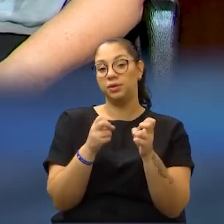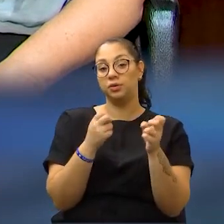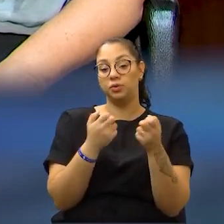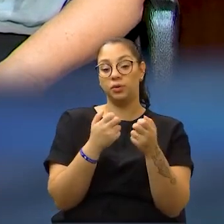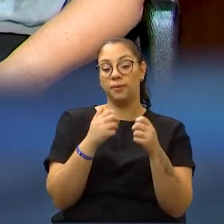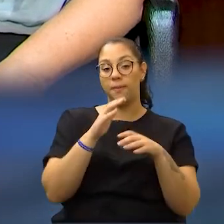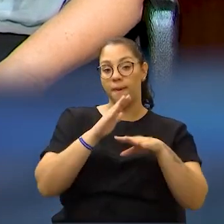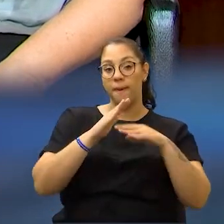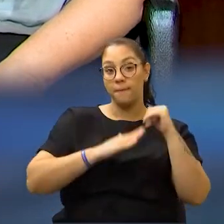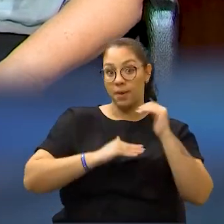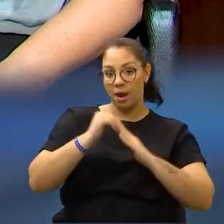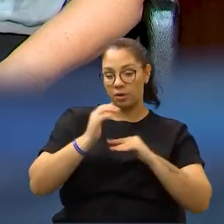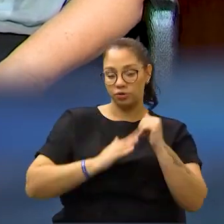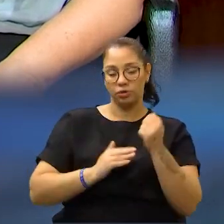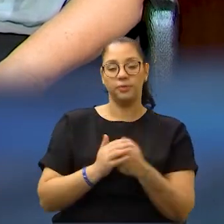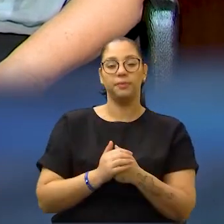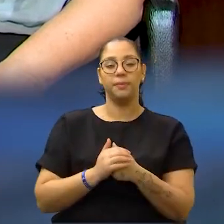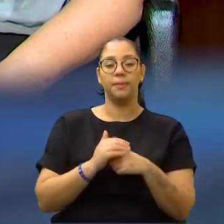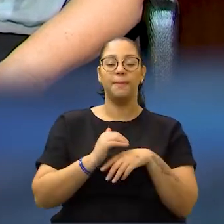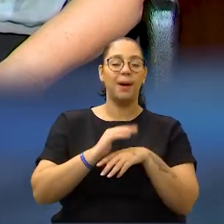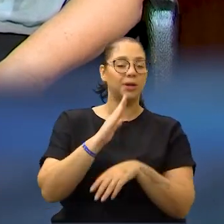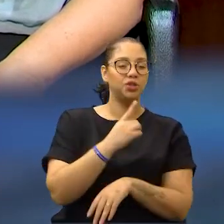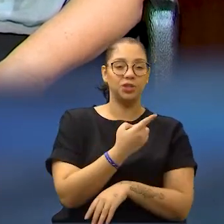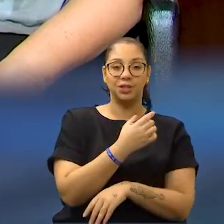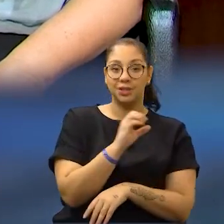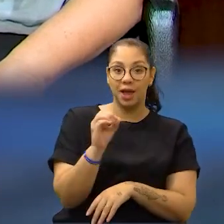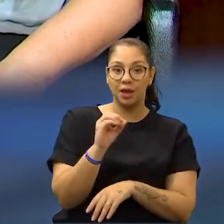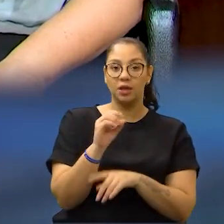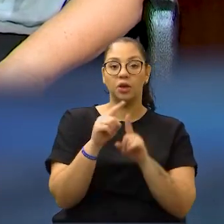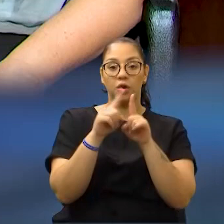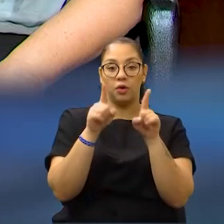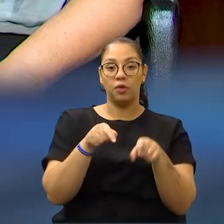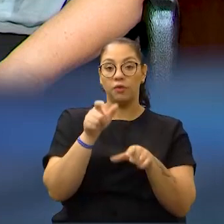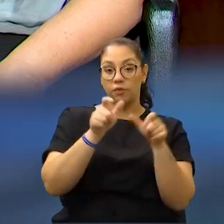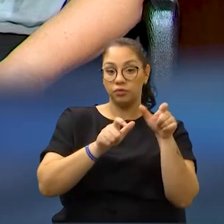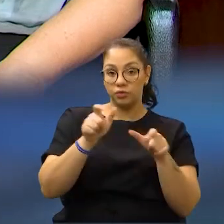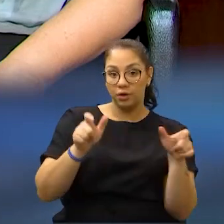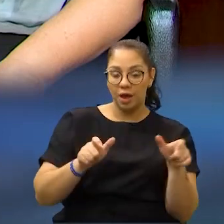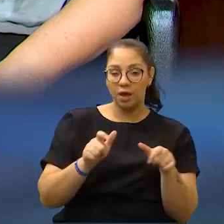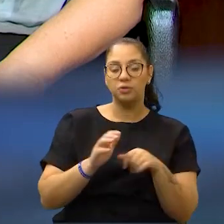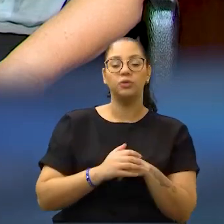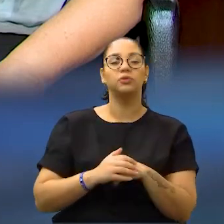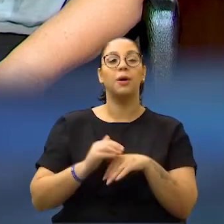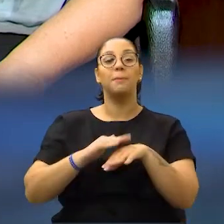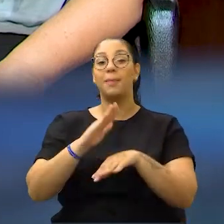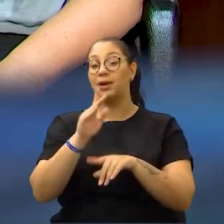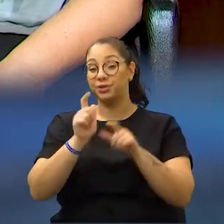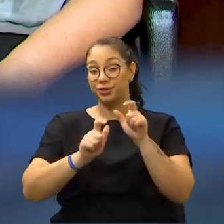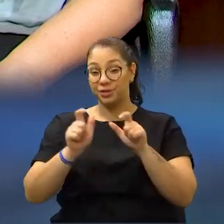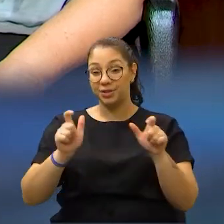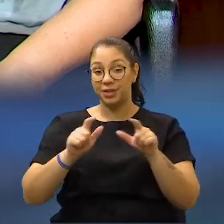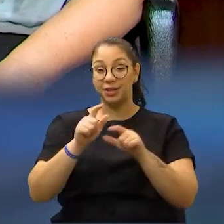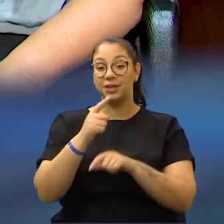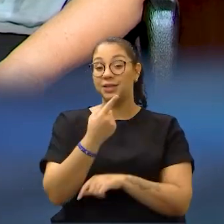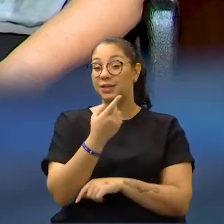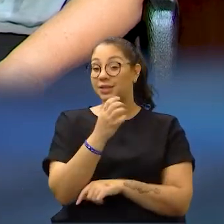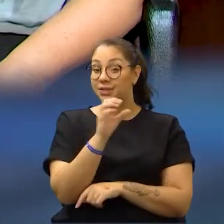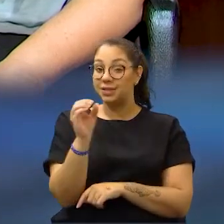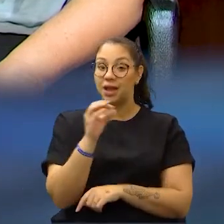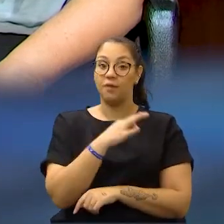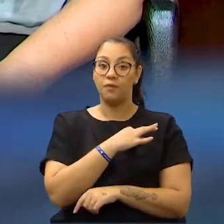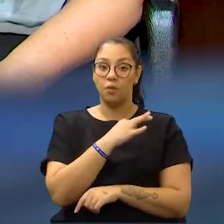mais práticas, são mais de 100 funcionários, mais de 100 voluntários, vocês têm um espaço enorme aqui,